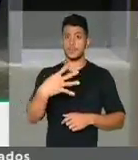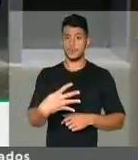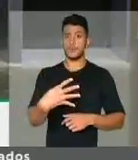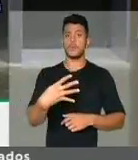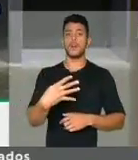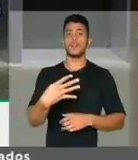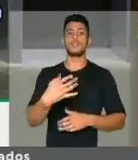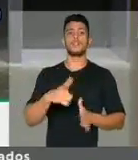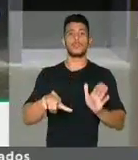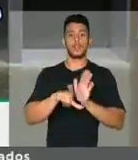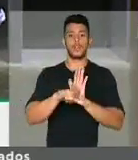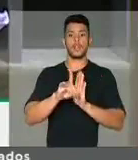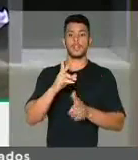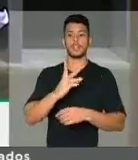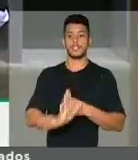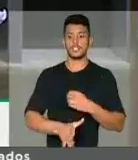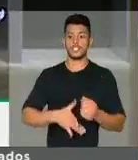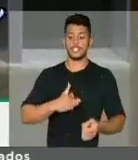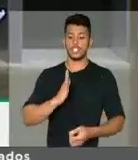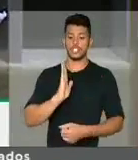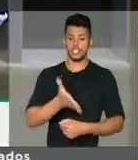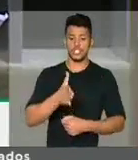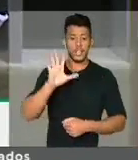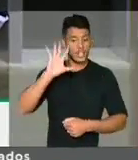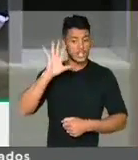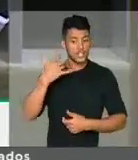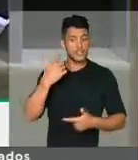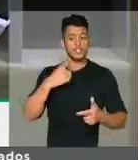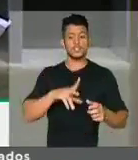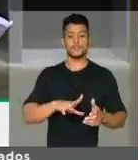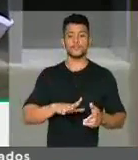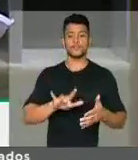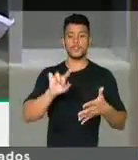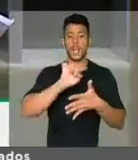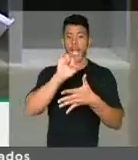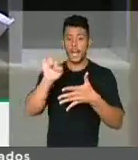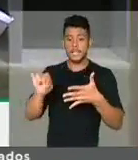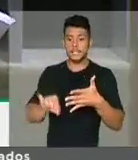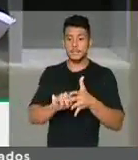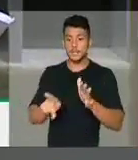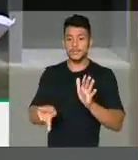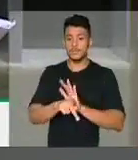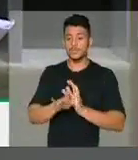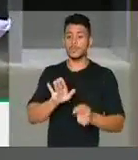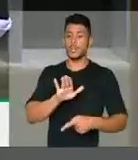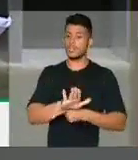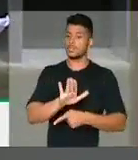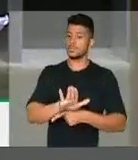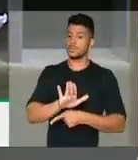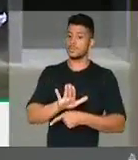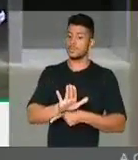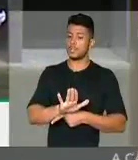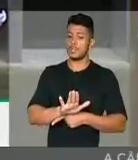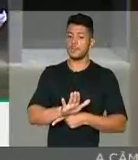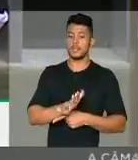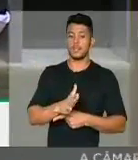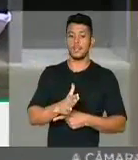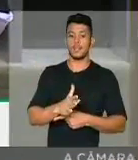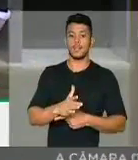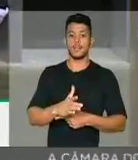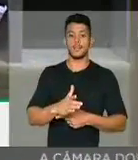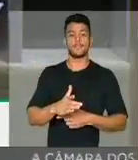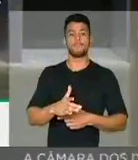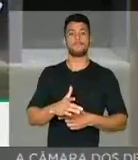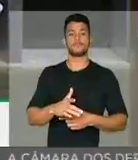mais de uma dezena de decisões tratando dos mais diversos aspectos que contribuíam para a vulnerabilização da